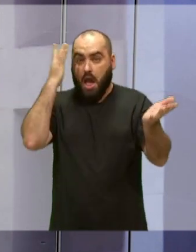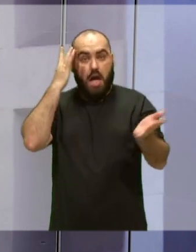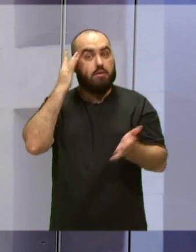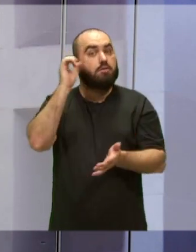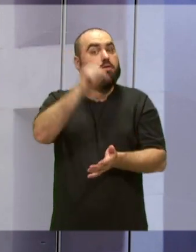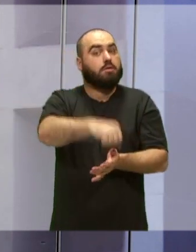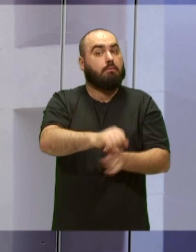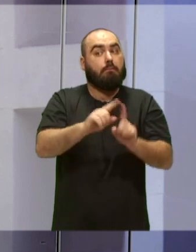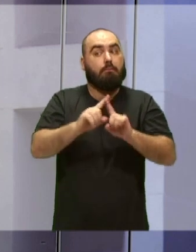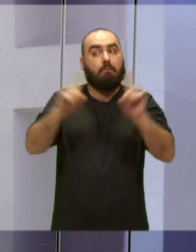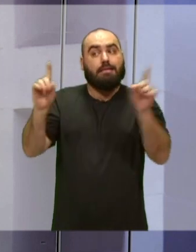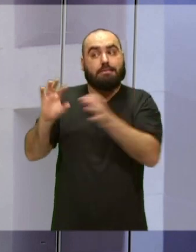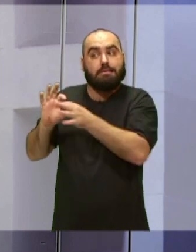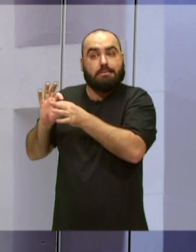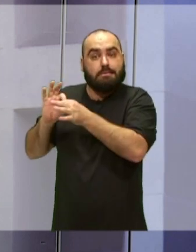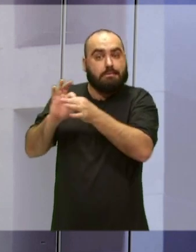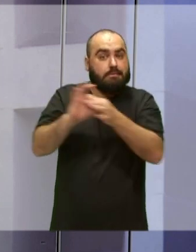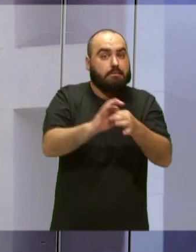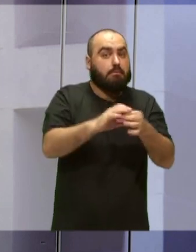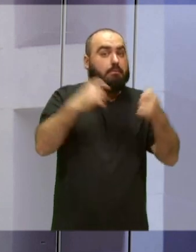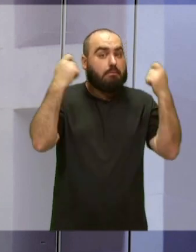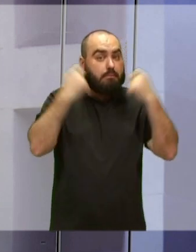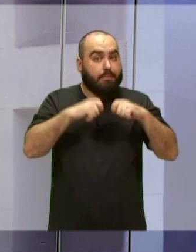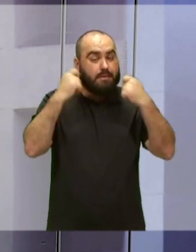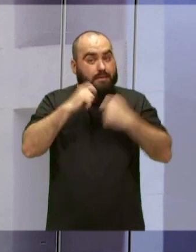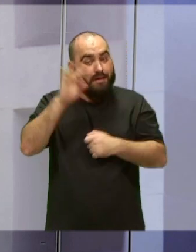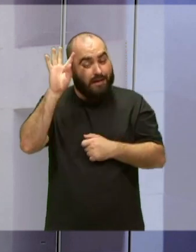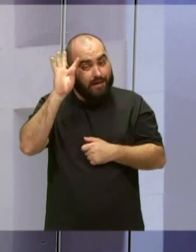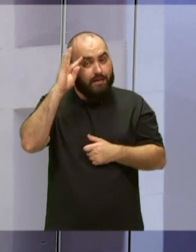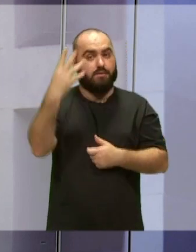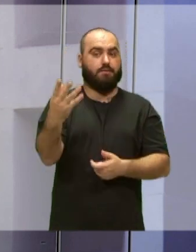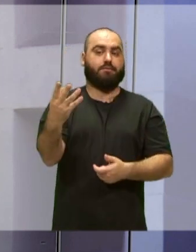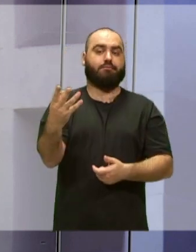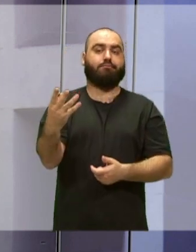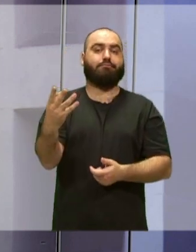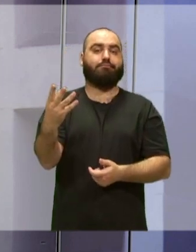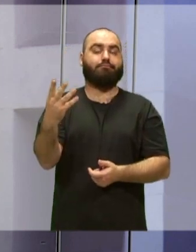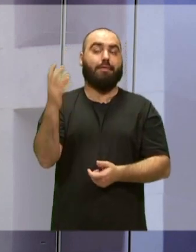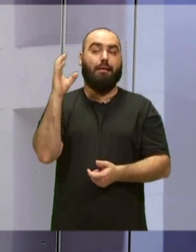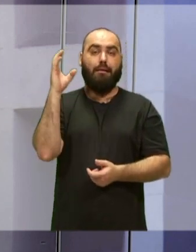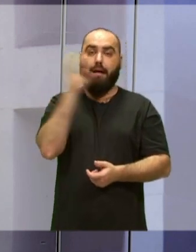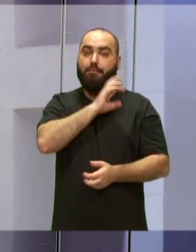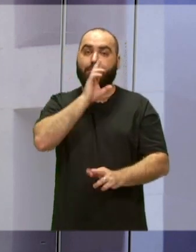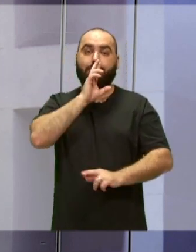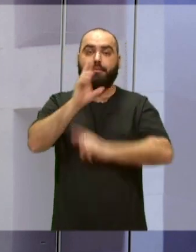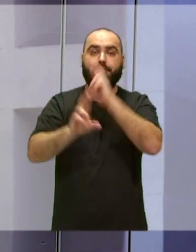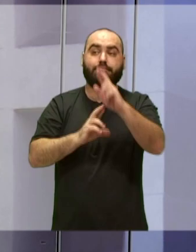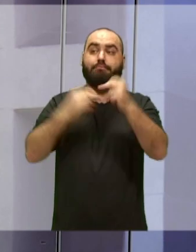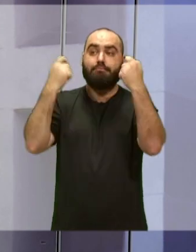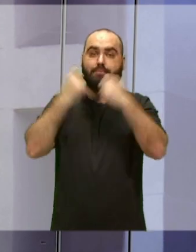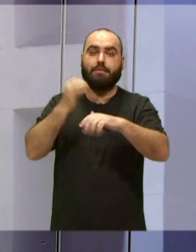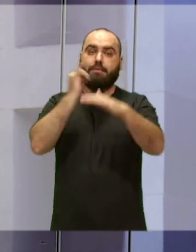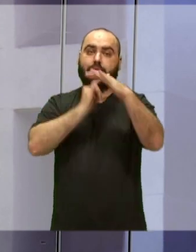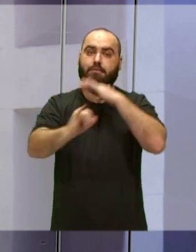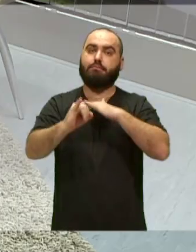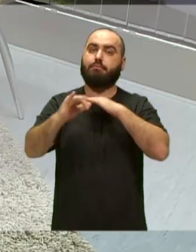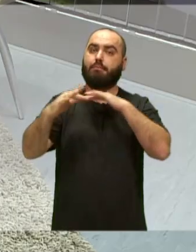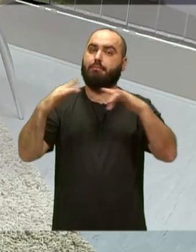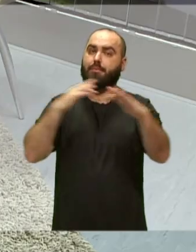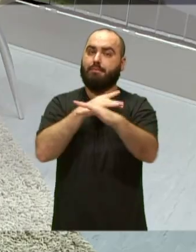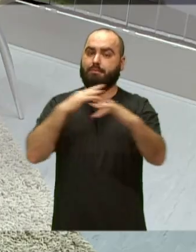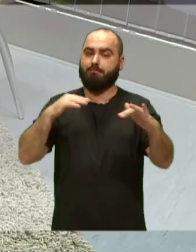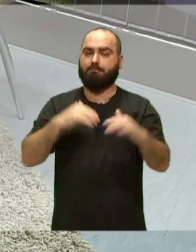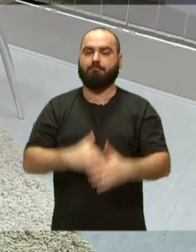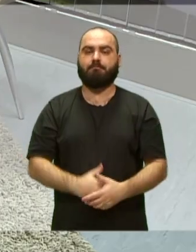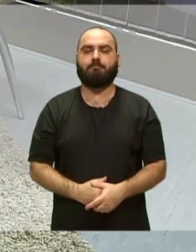precisa de resolver de solução e a solução agora é investimento na mobilidade